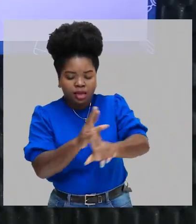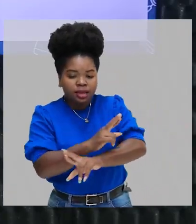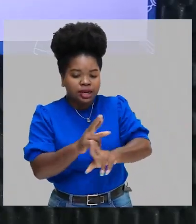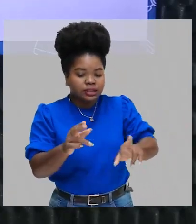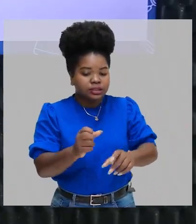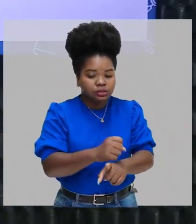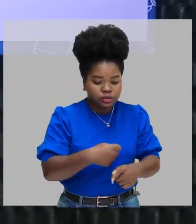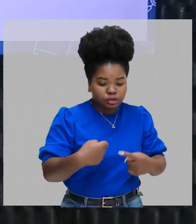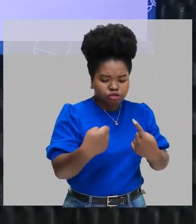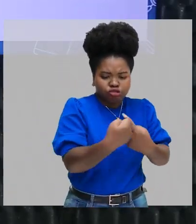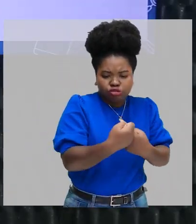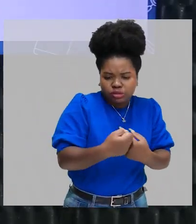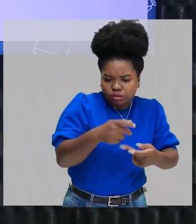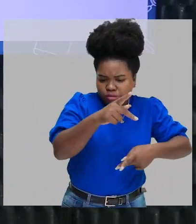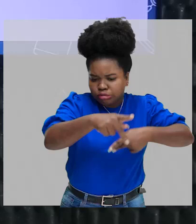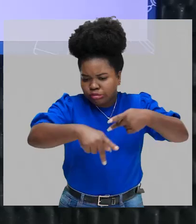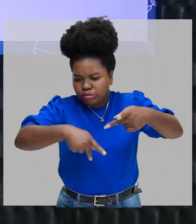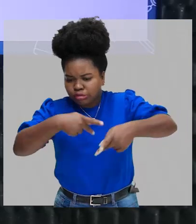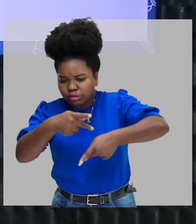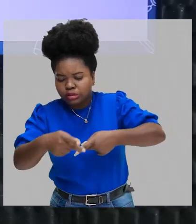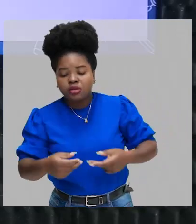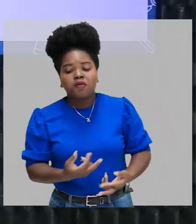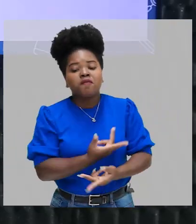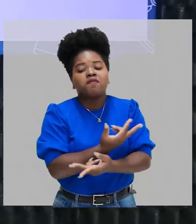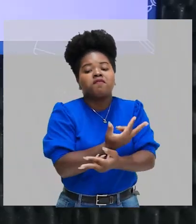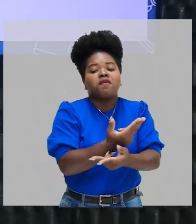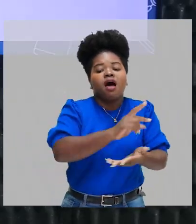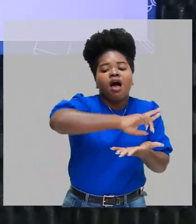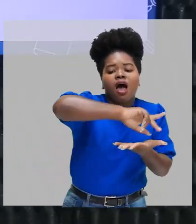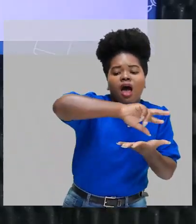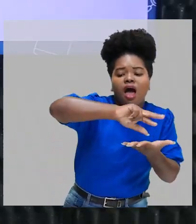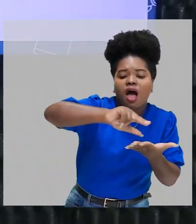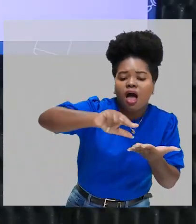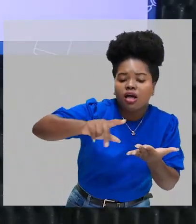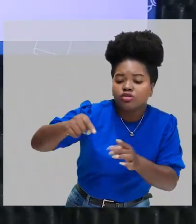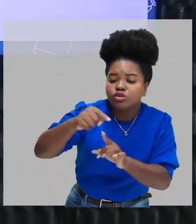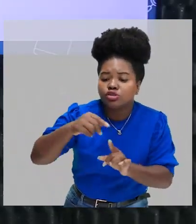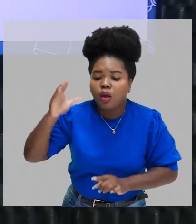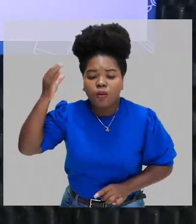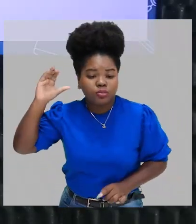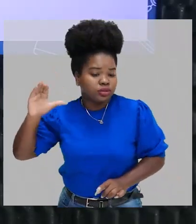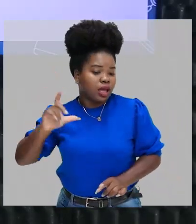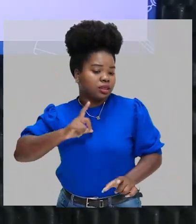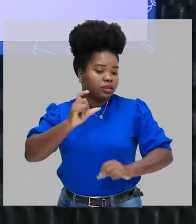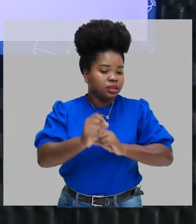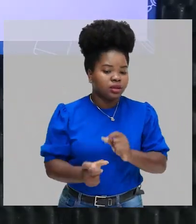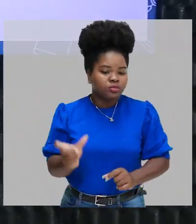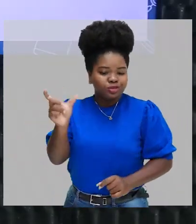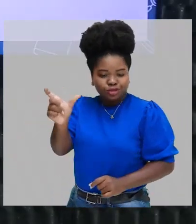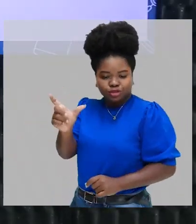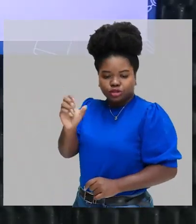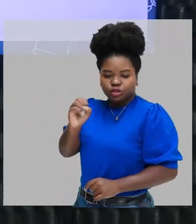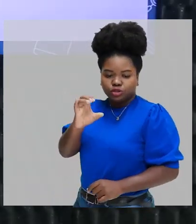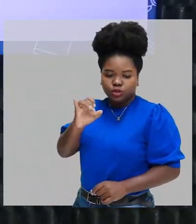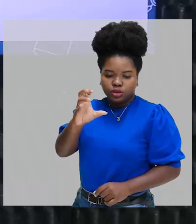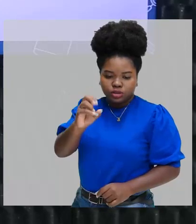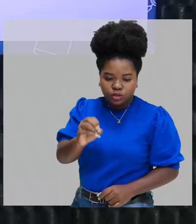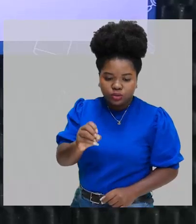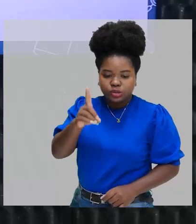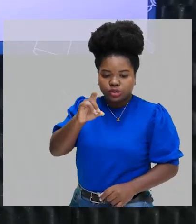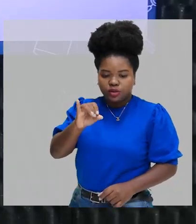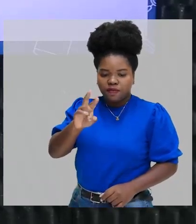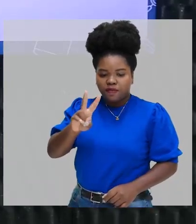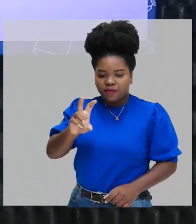sociedade com múltiplas formas de cultura. E aí existe um termo chamado sociodiversidade. Aproveita e anota. Anota